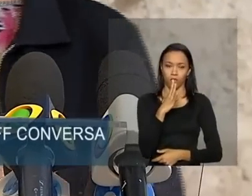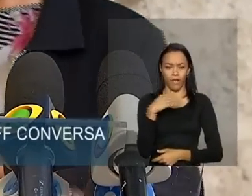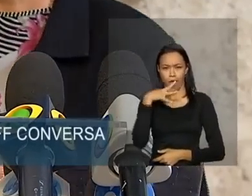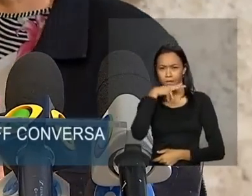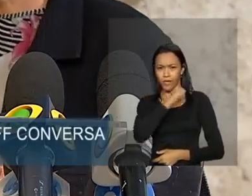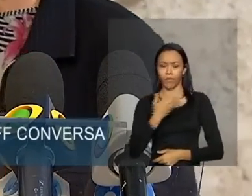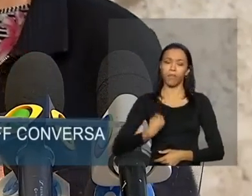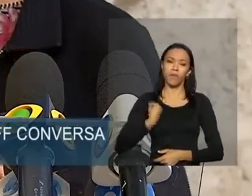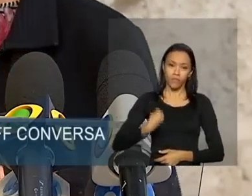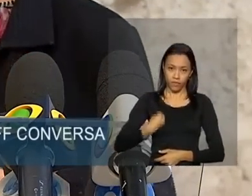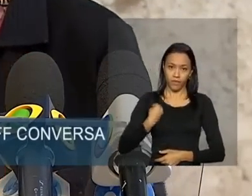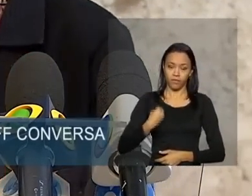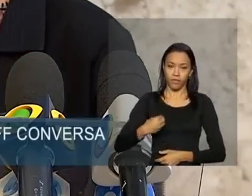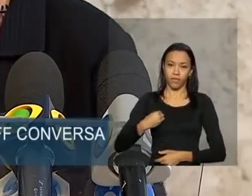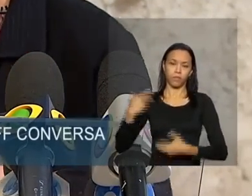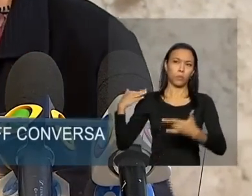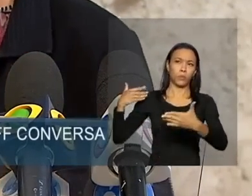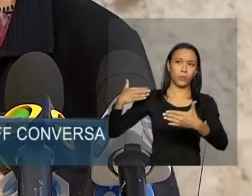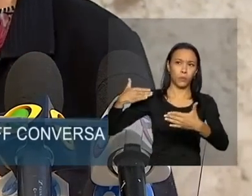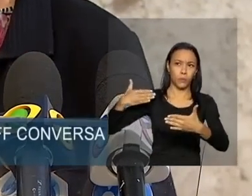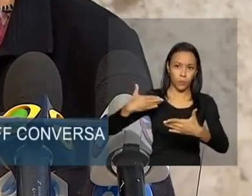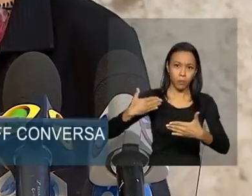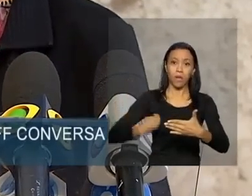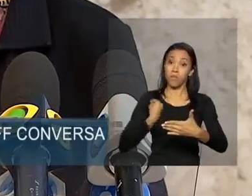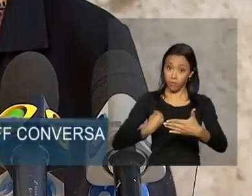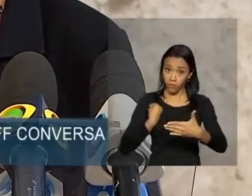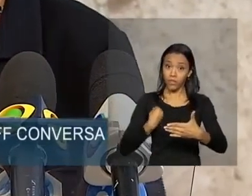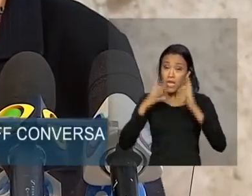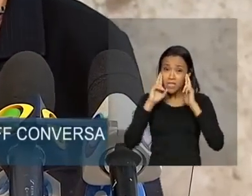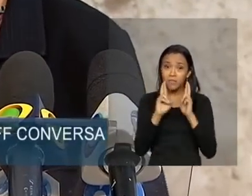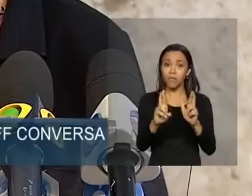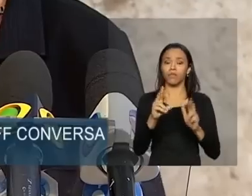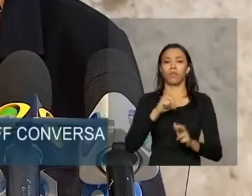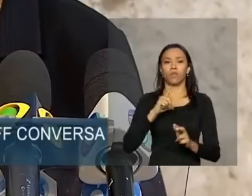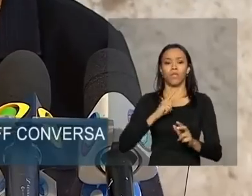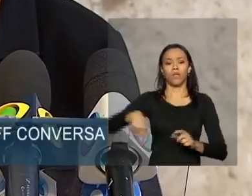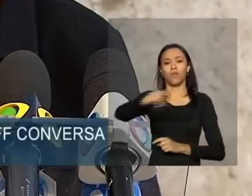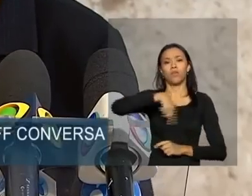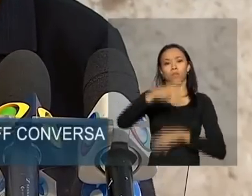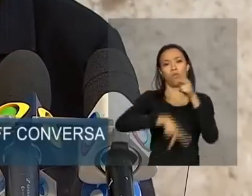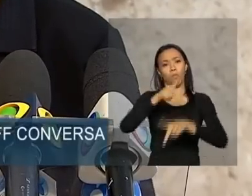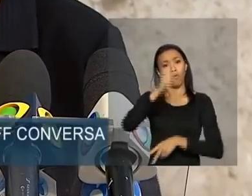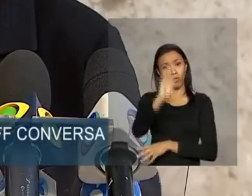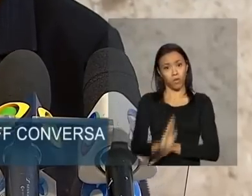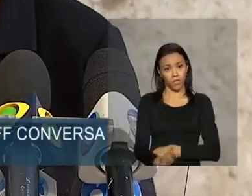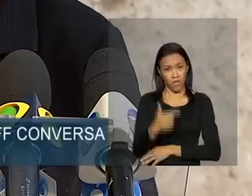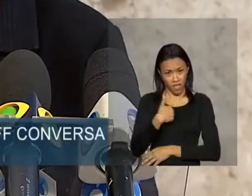minha trajetória pessoal, pela minha honradez e pelo respeito que eu tenho pelo povo brasileiro,